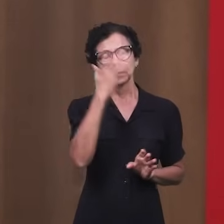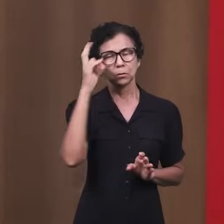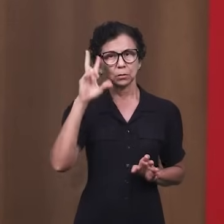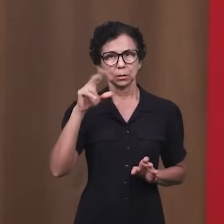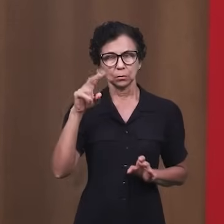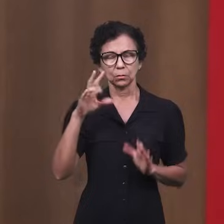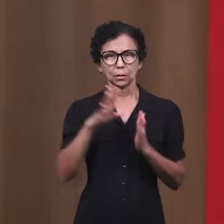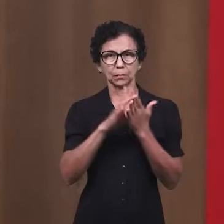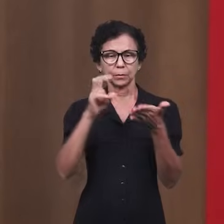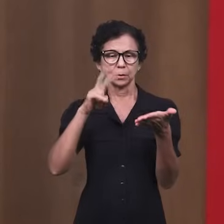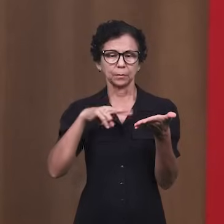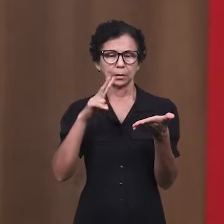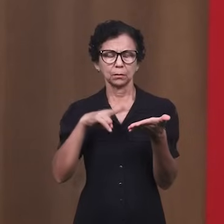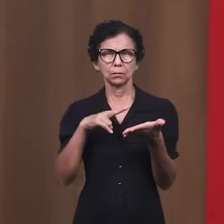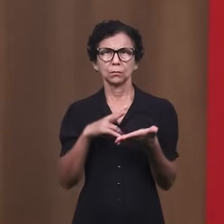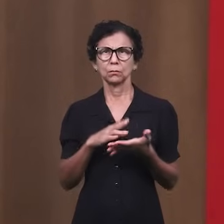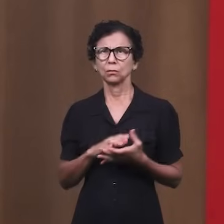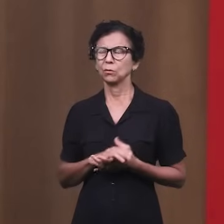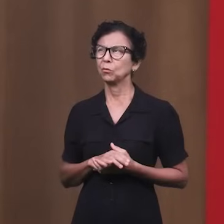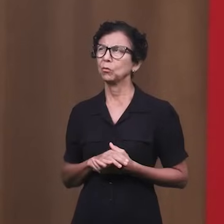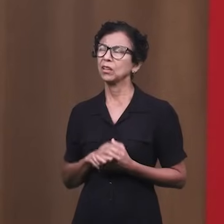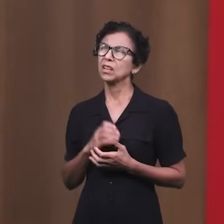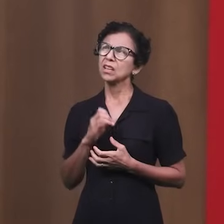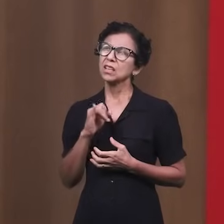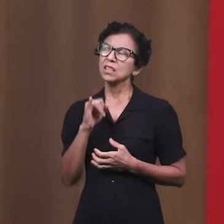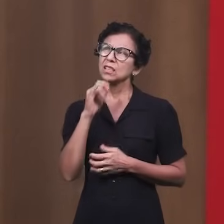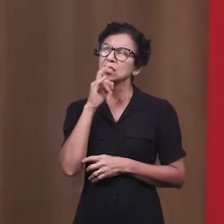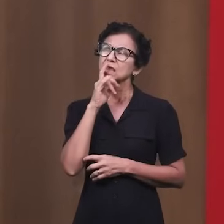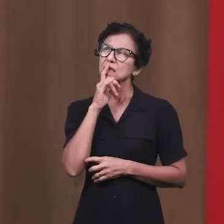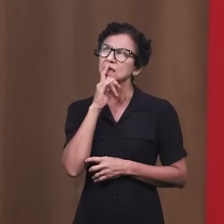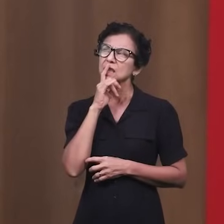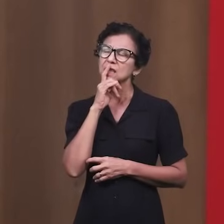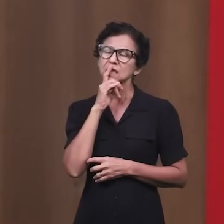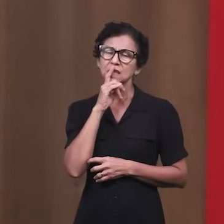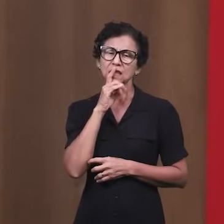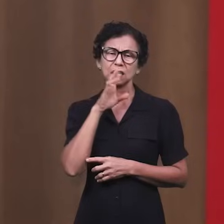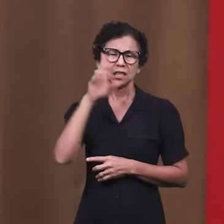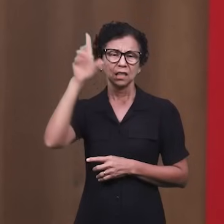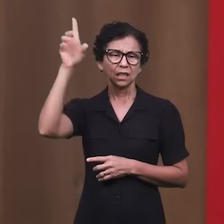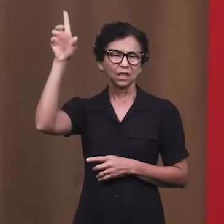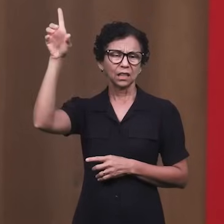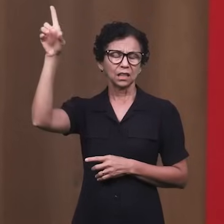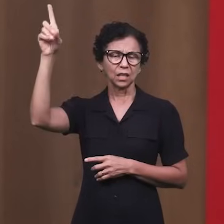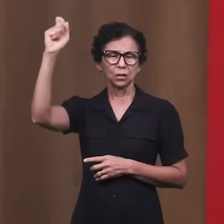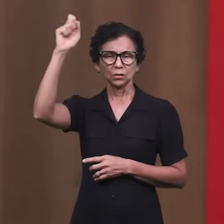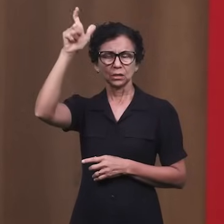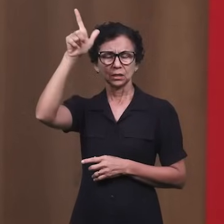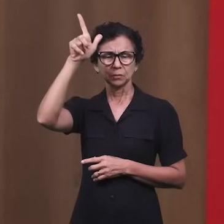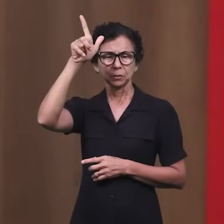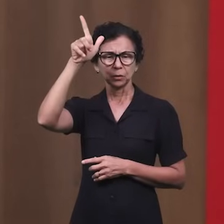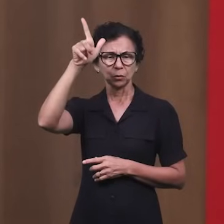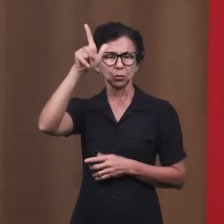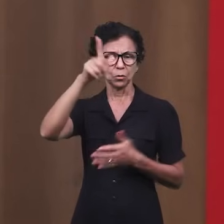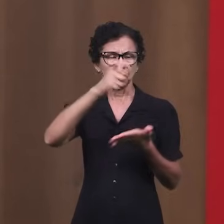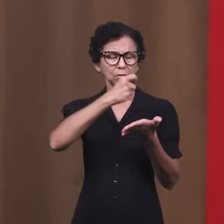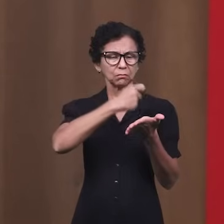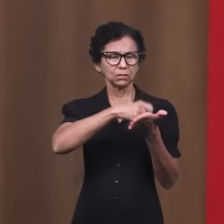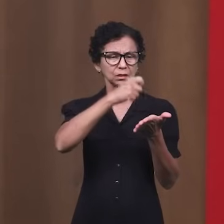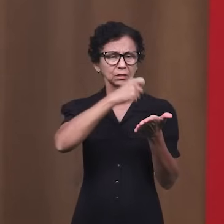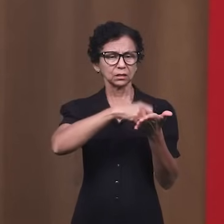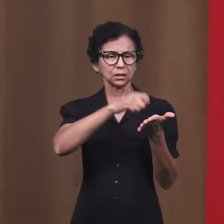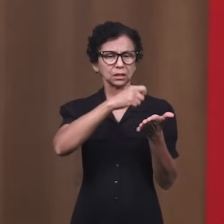a palavra de Deus fica pensando se foi escrito por Deus como é que isso chegou até nós e o velho